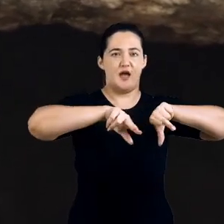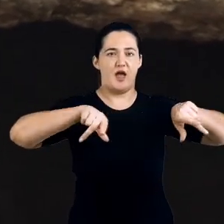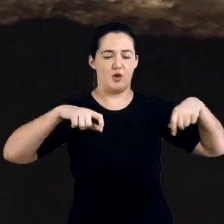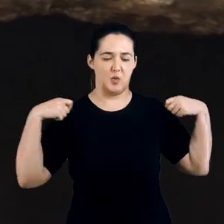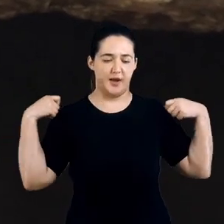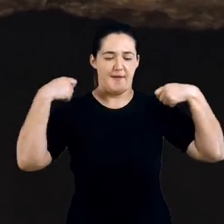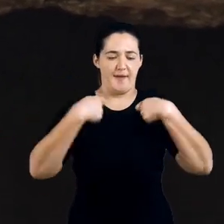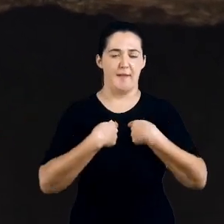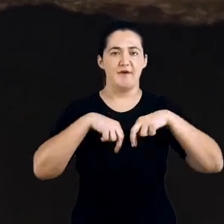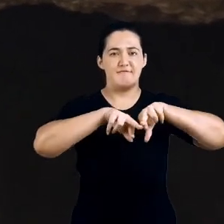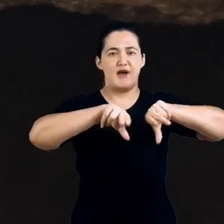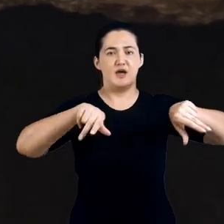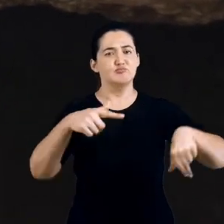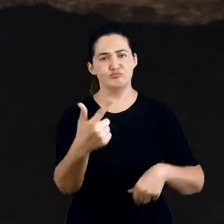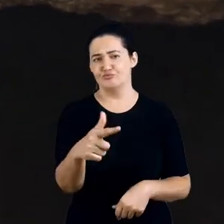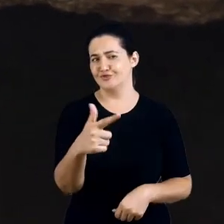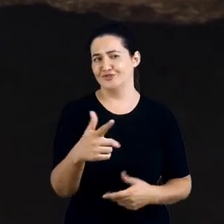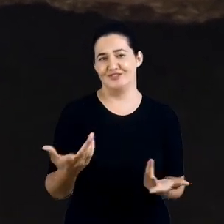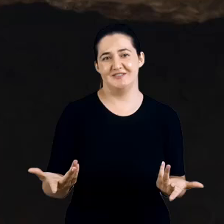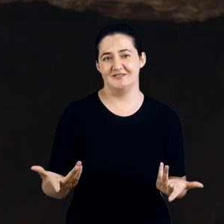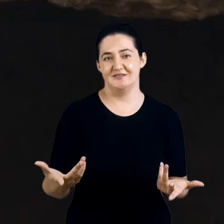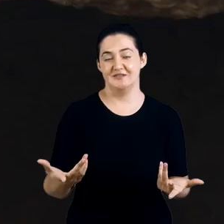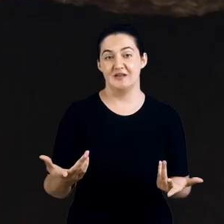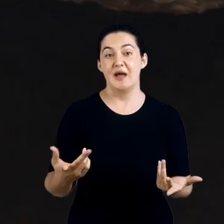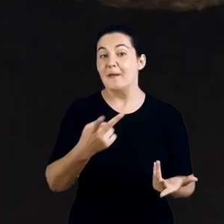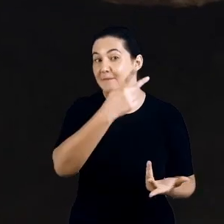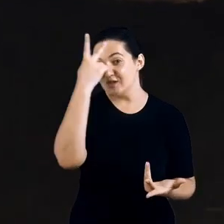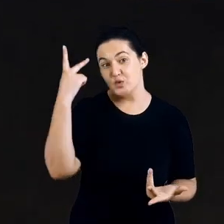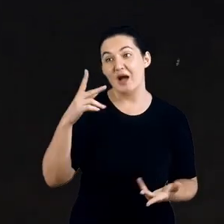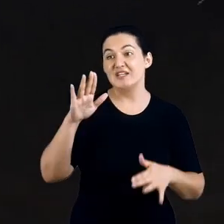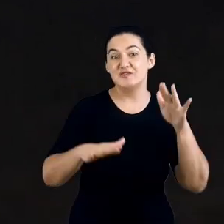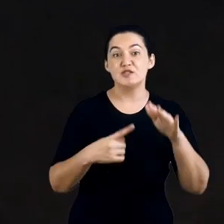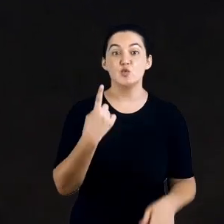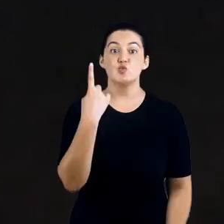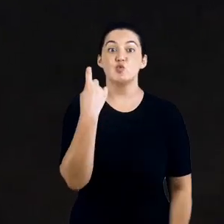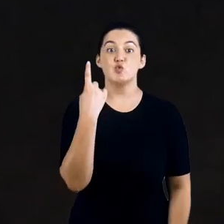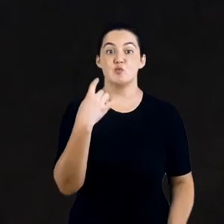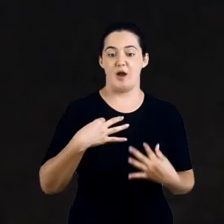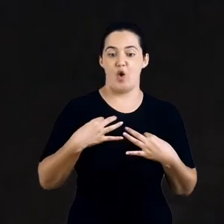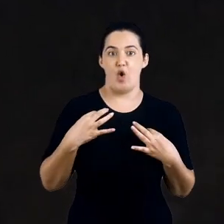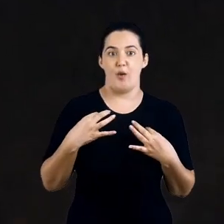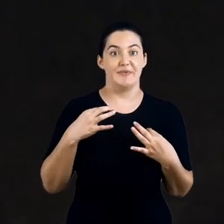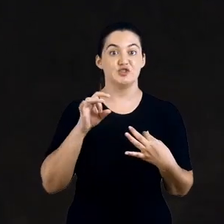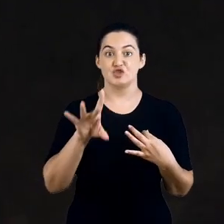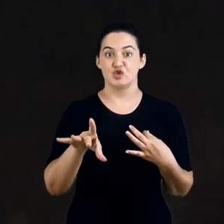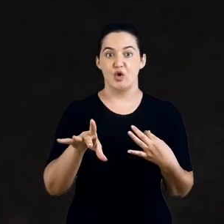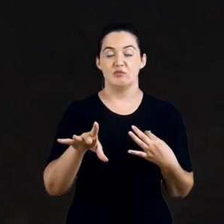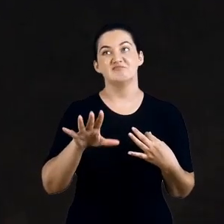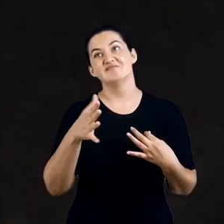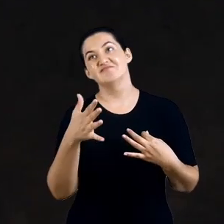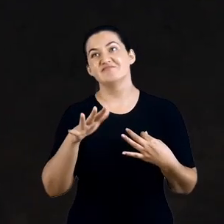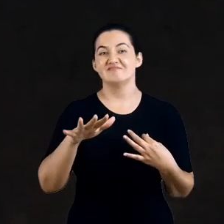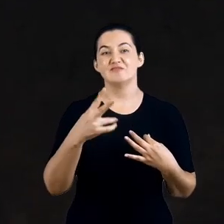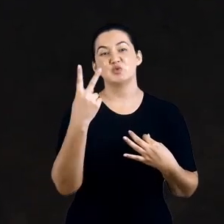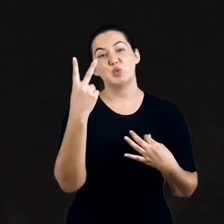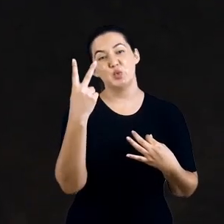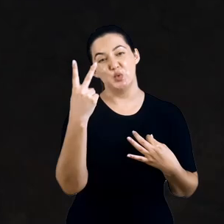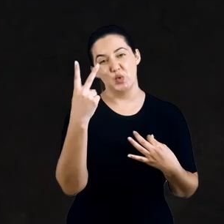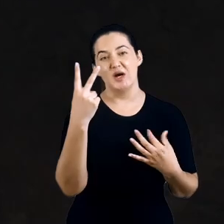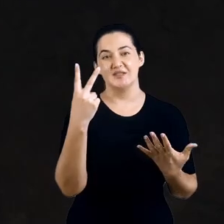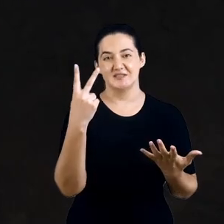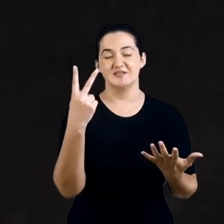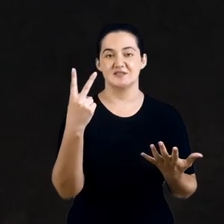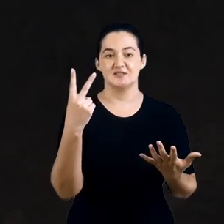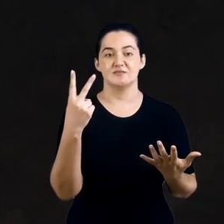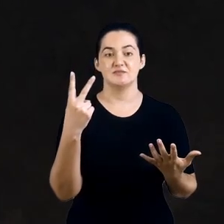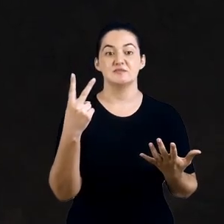várias capas, como você pode imaginar. Normalmente, as pessoas tinham uma única roupa, quando muito, duas. E também